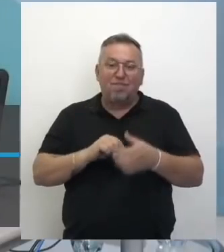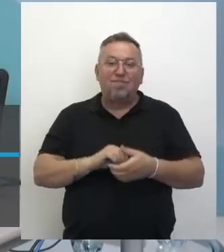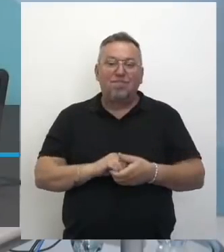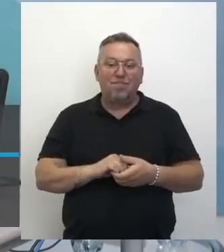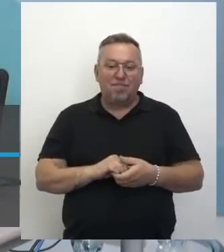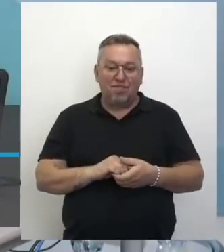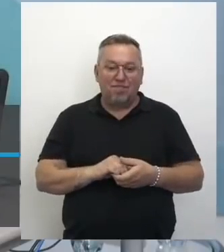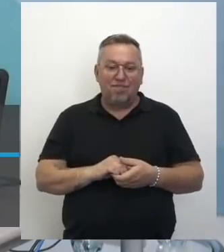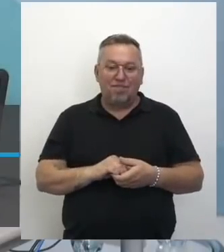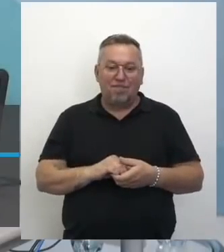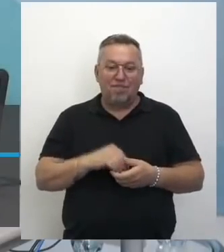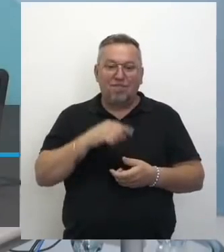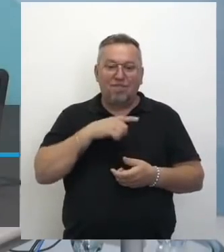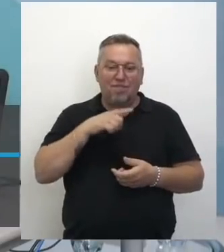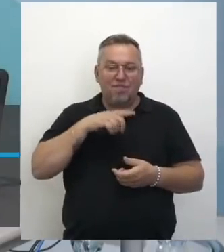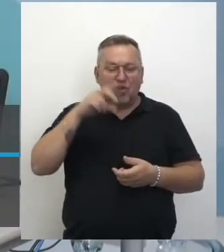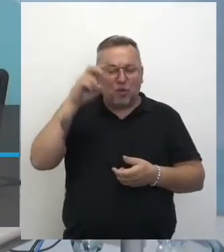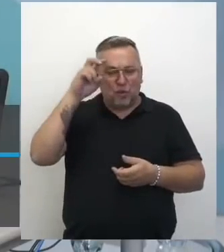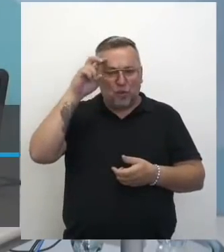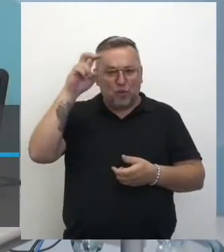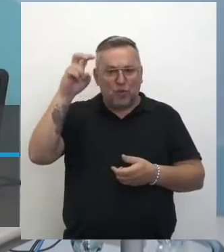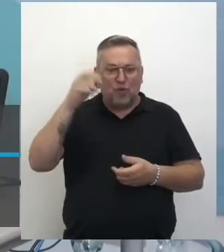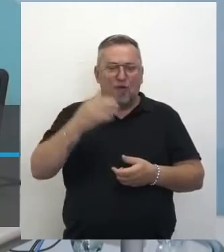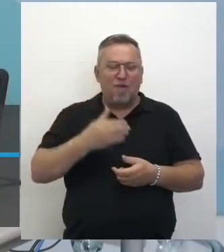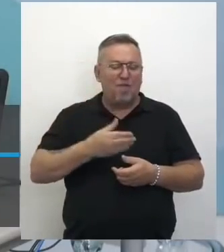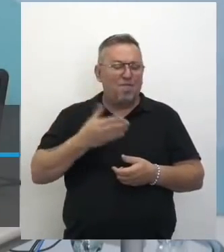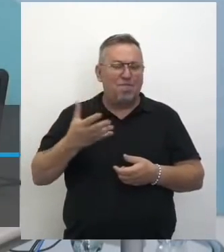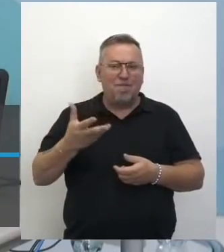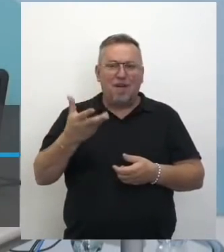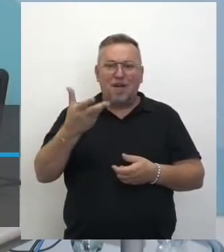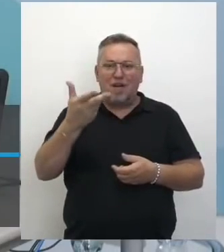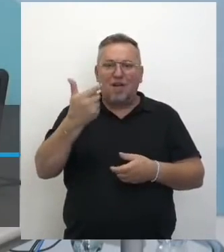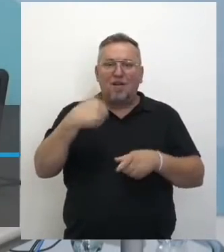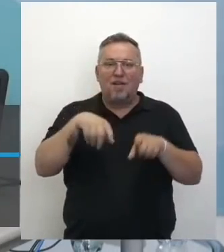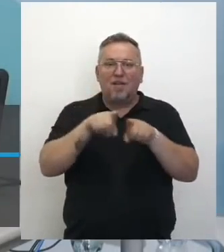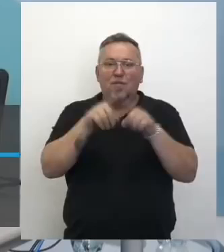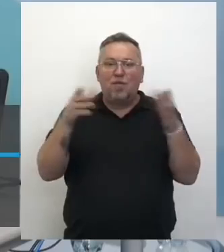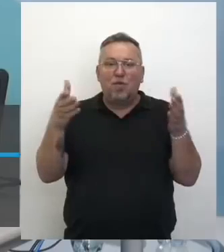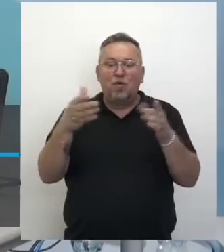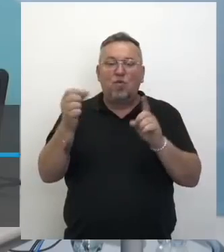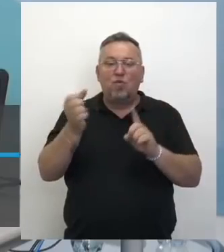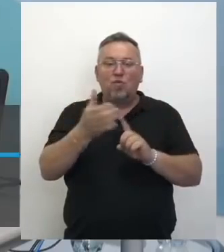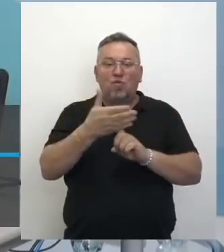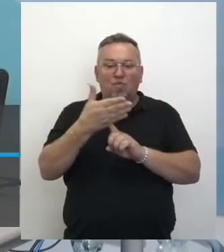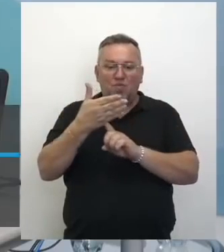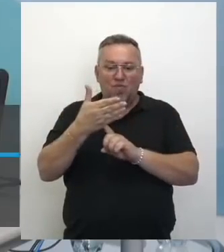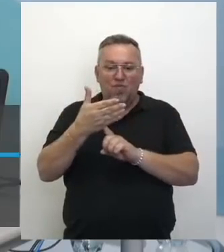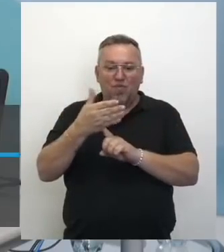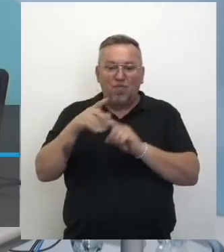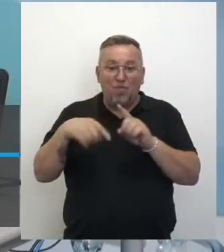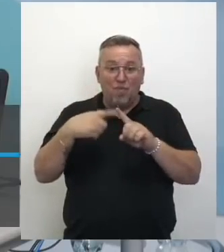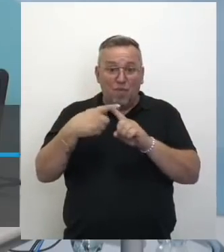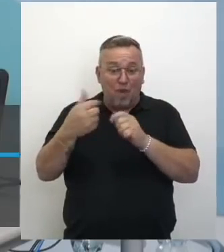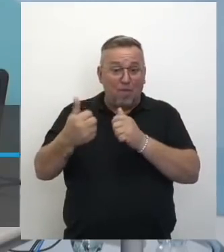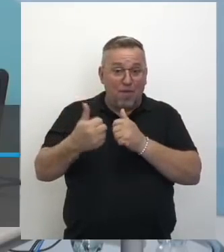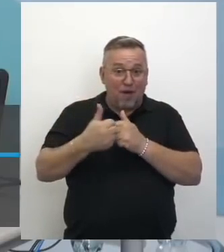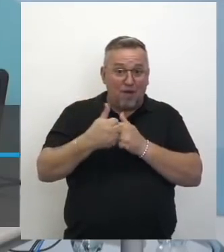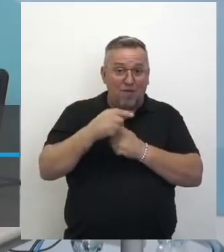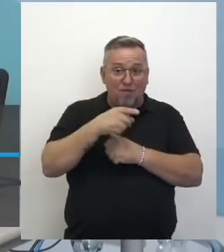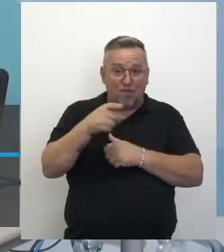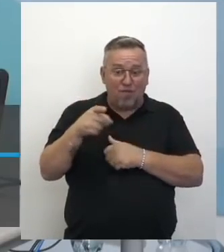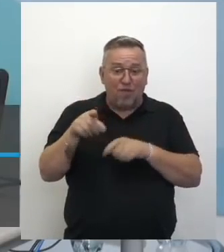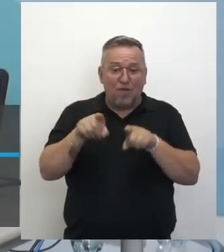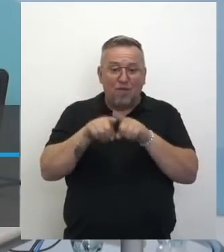venenosa. Então, eles possuem uma sabedoria gigantesca e hoje com a tecnologia mais perto da gente,